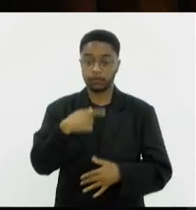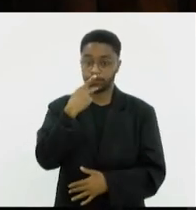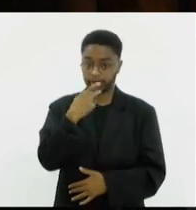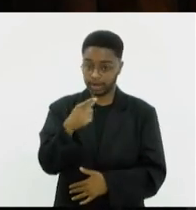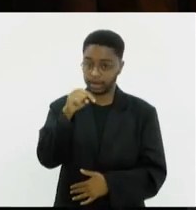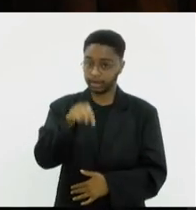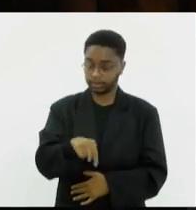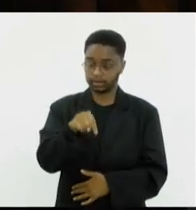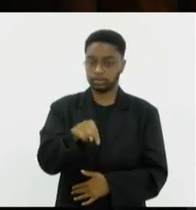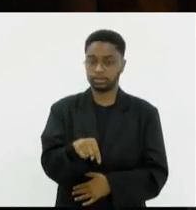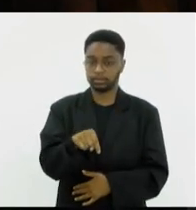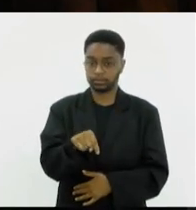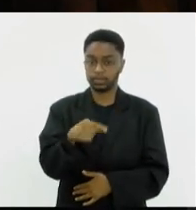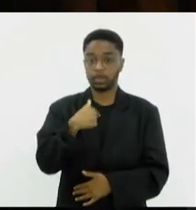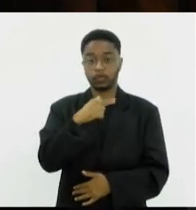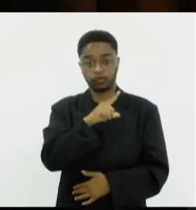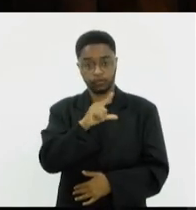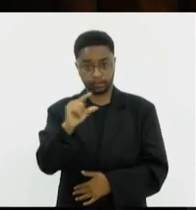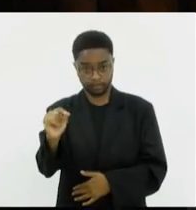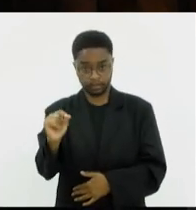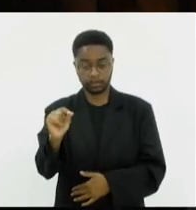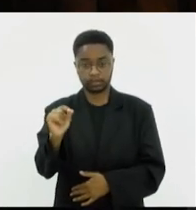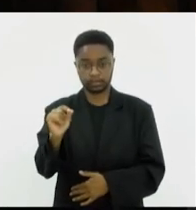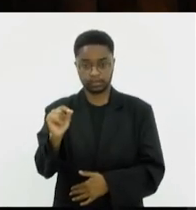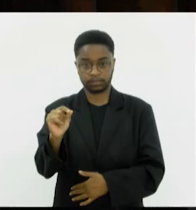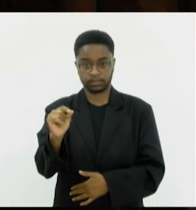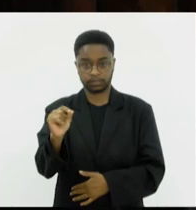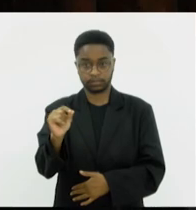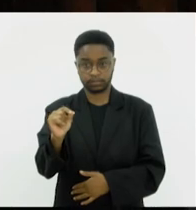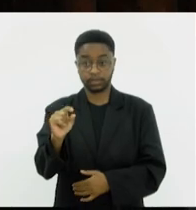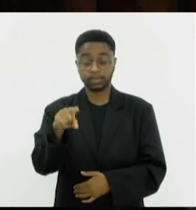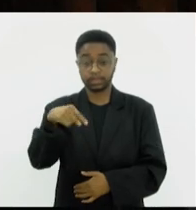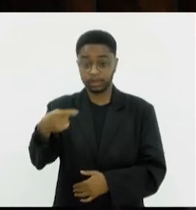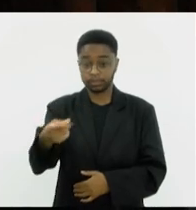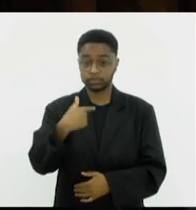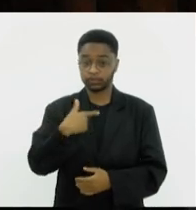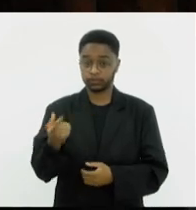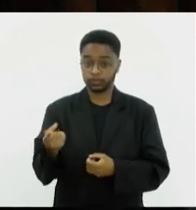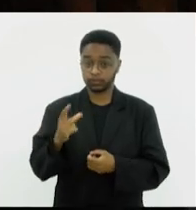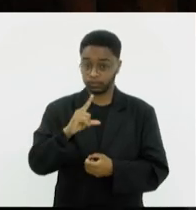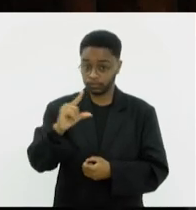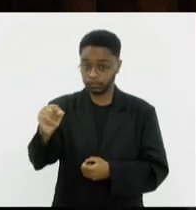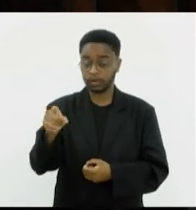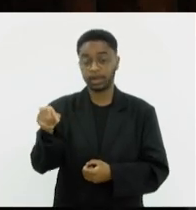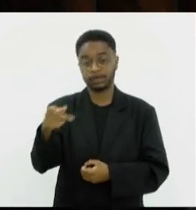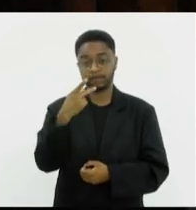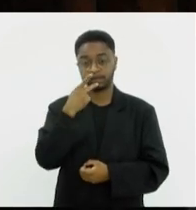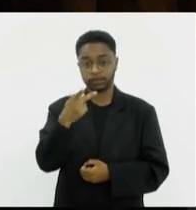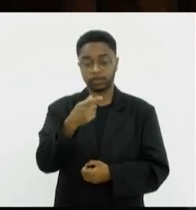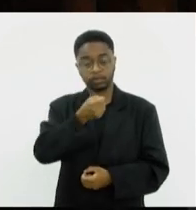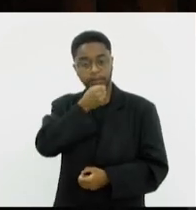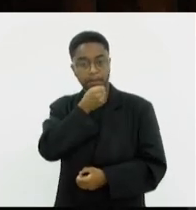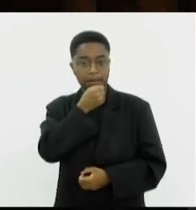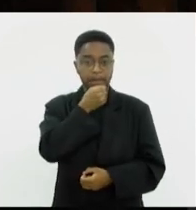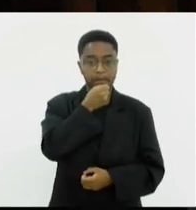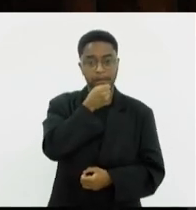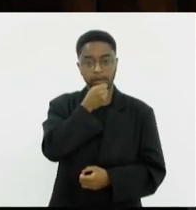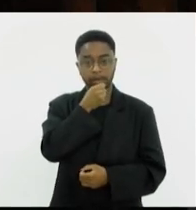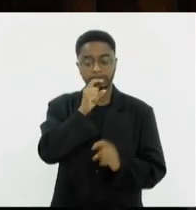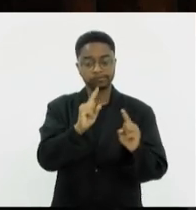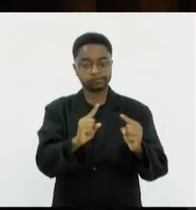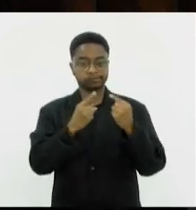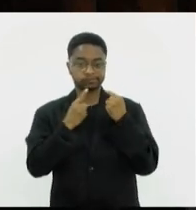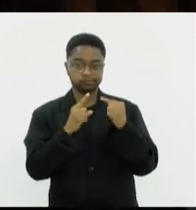Assembleia, fui embora do plenário da Assembleia, só depois que eu fui embora, ele se dirigiu ao microfone para me